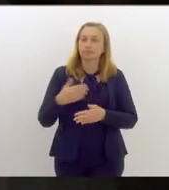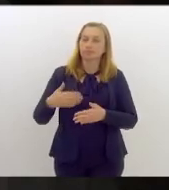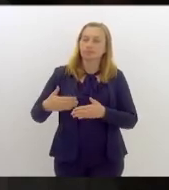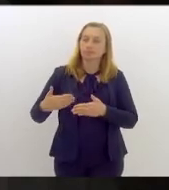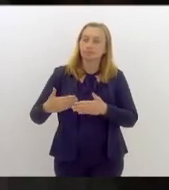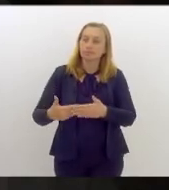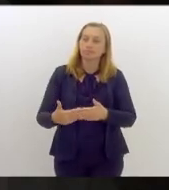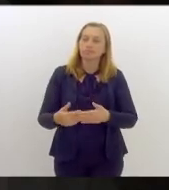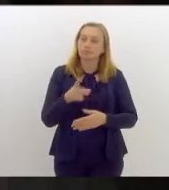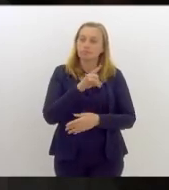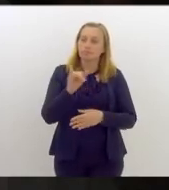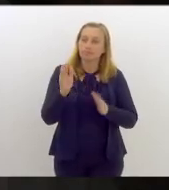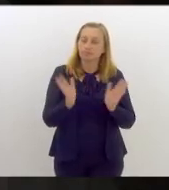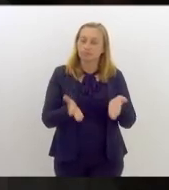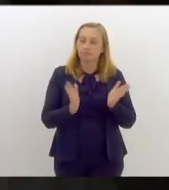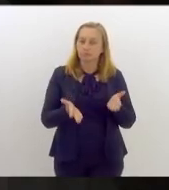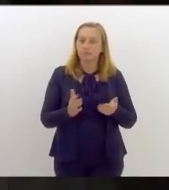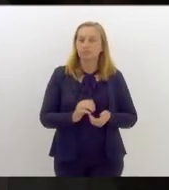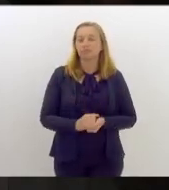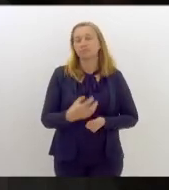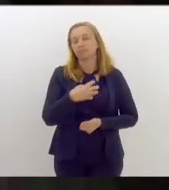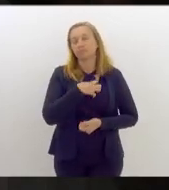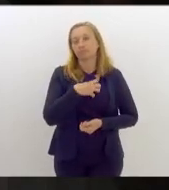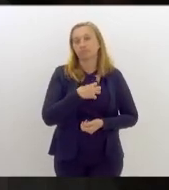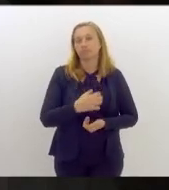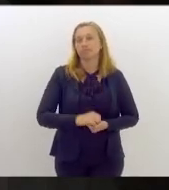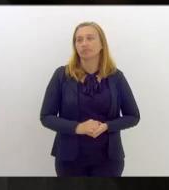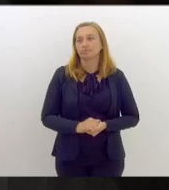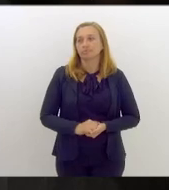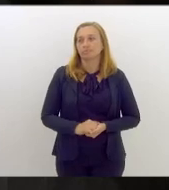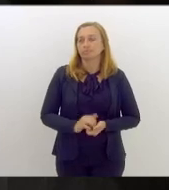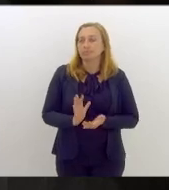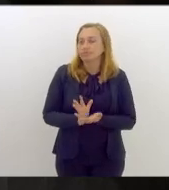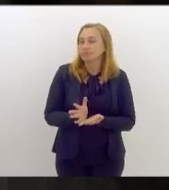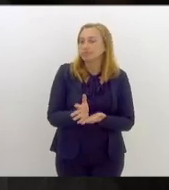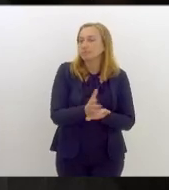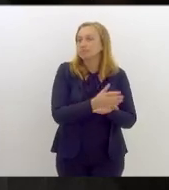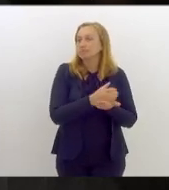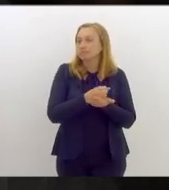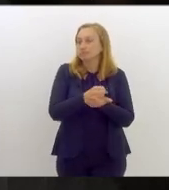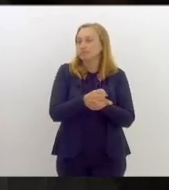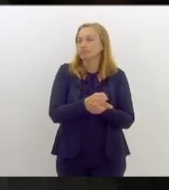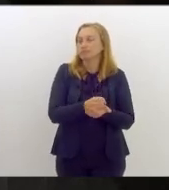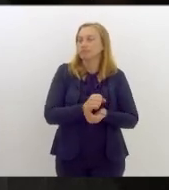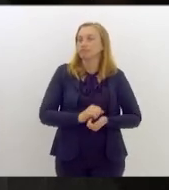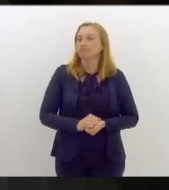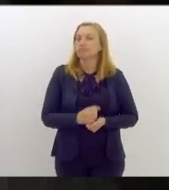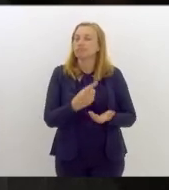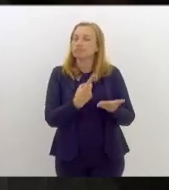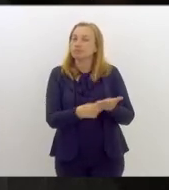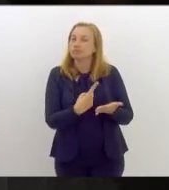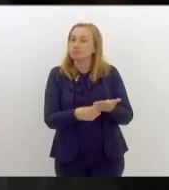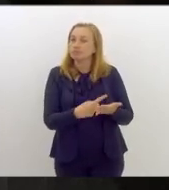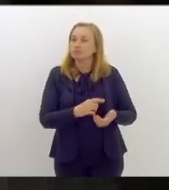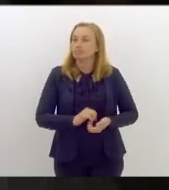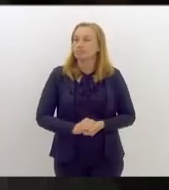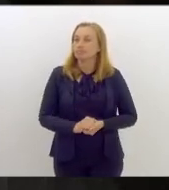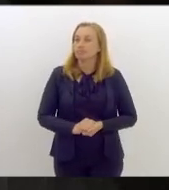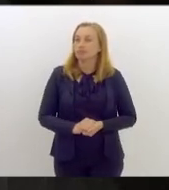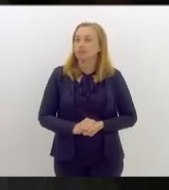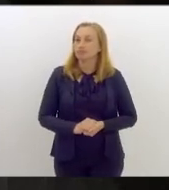do dia de hoje, no sentido de acolher o acordo